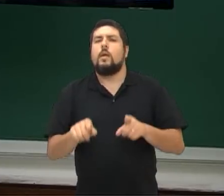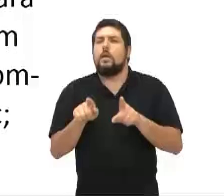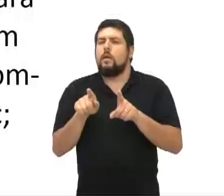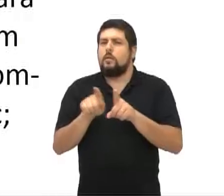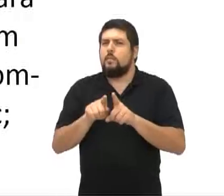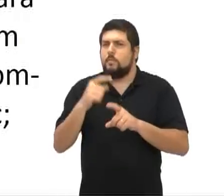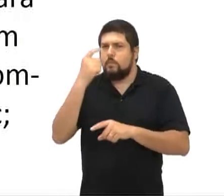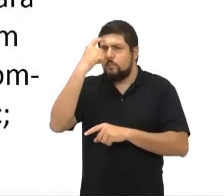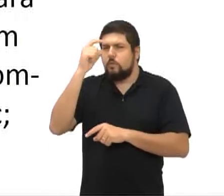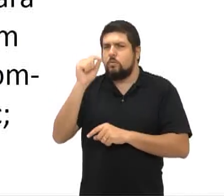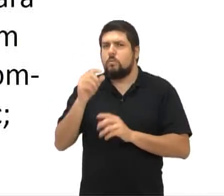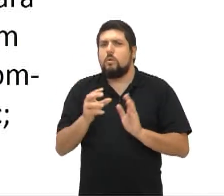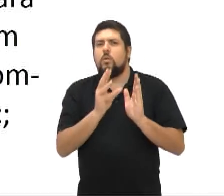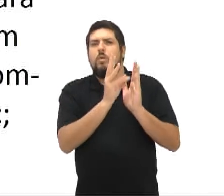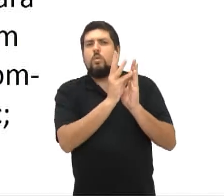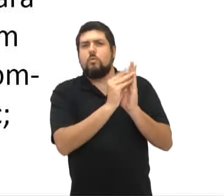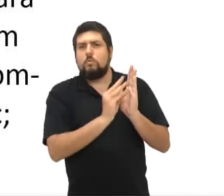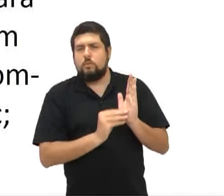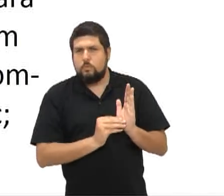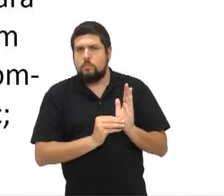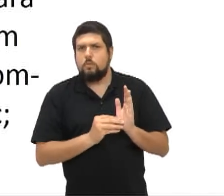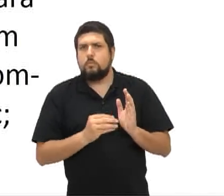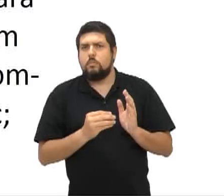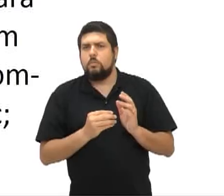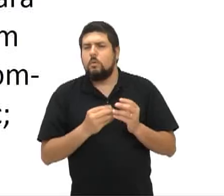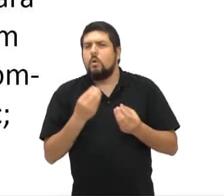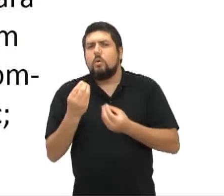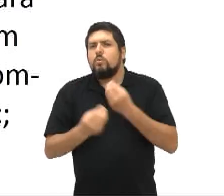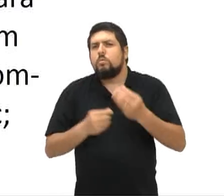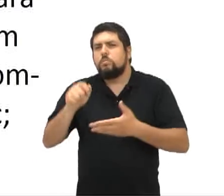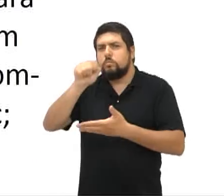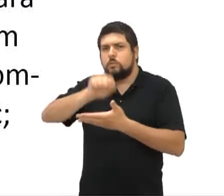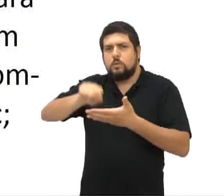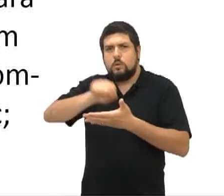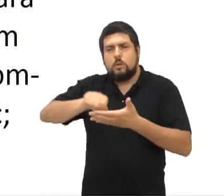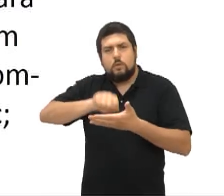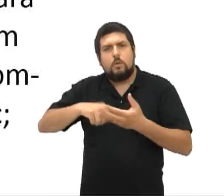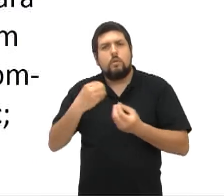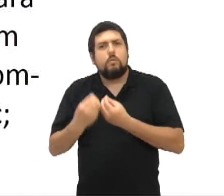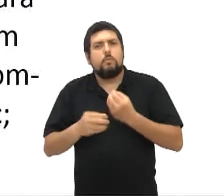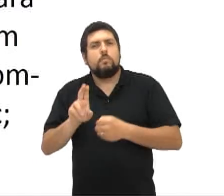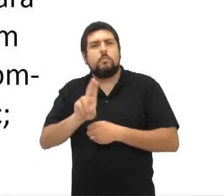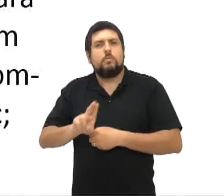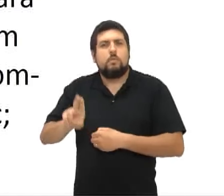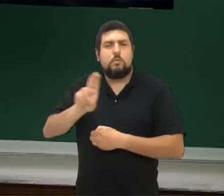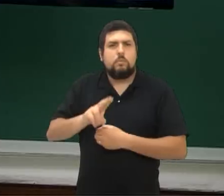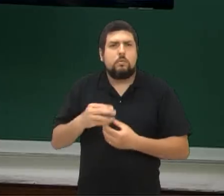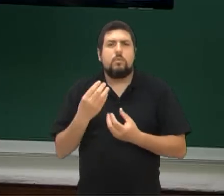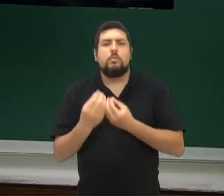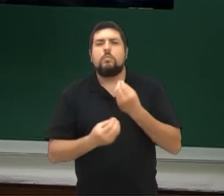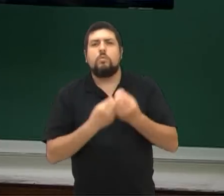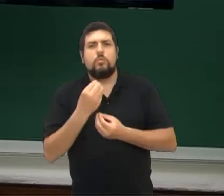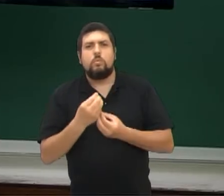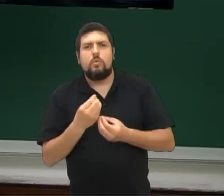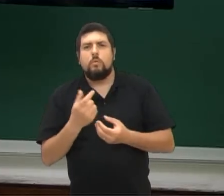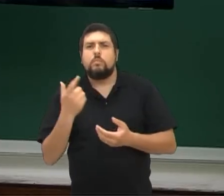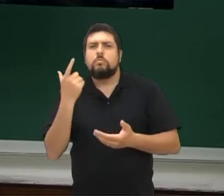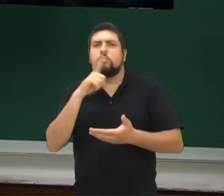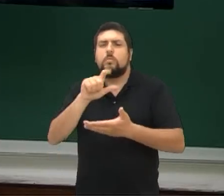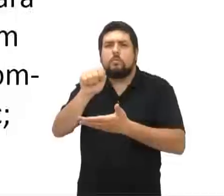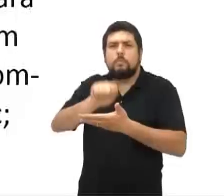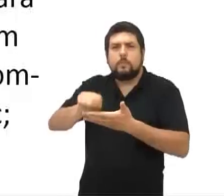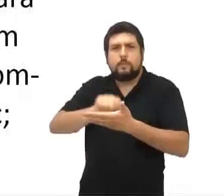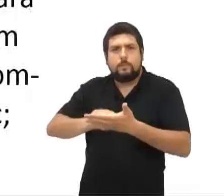no conteúdo, né? Como que a gente vai escrever e vai usar e vai ter esse conteúdo, professora? Como que a gente vai chegar